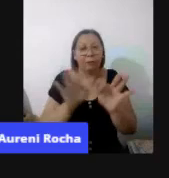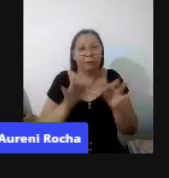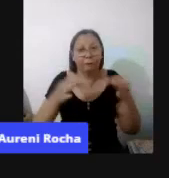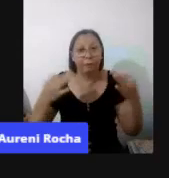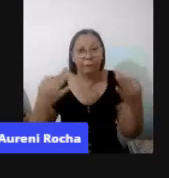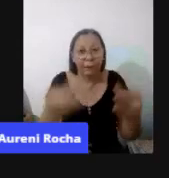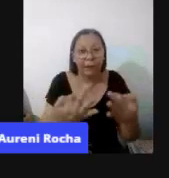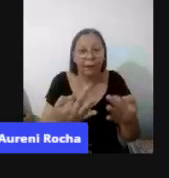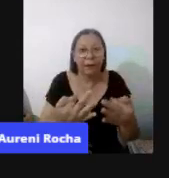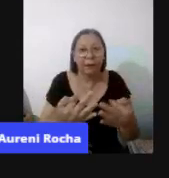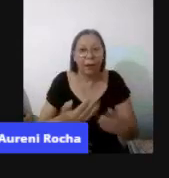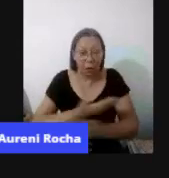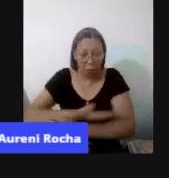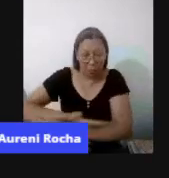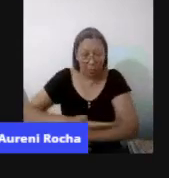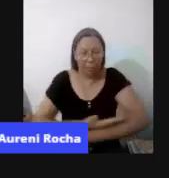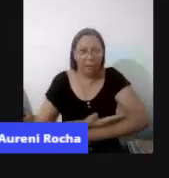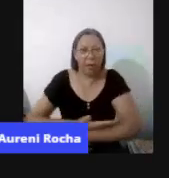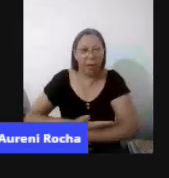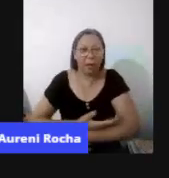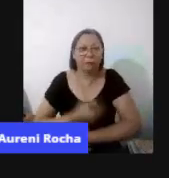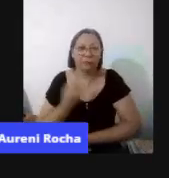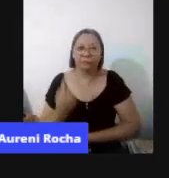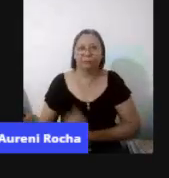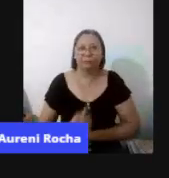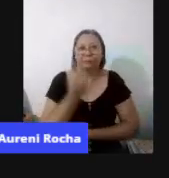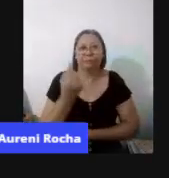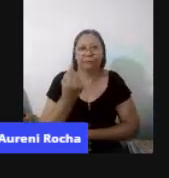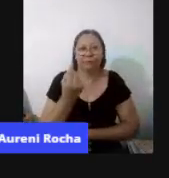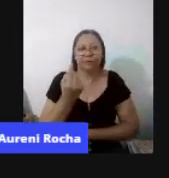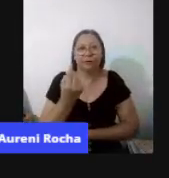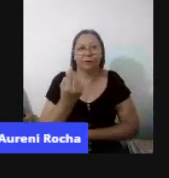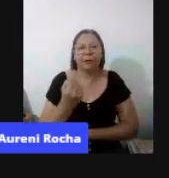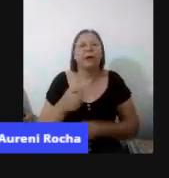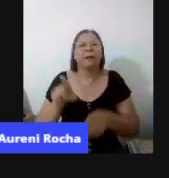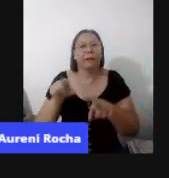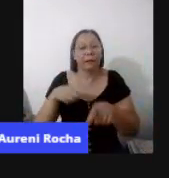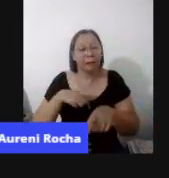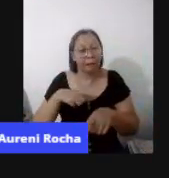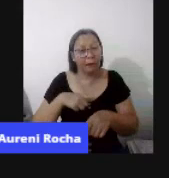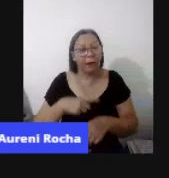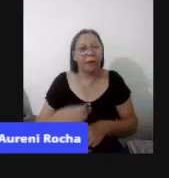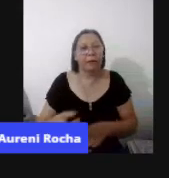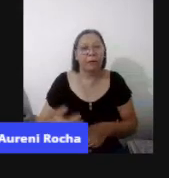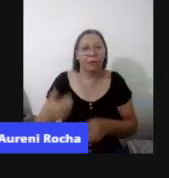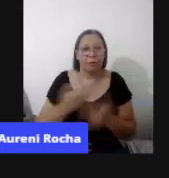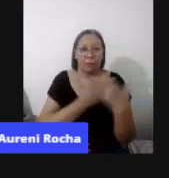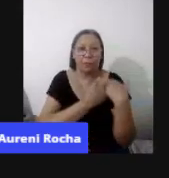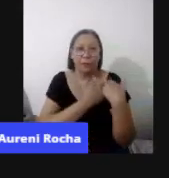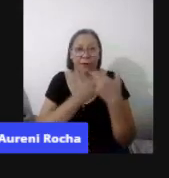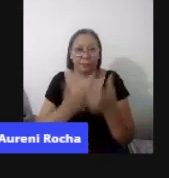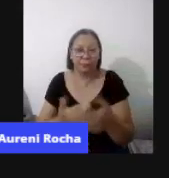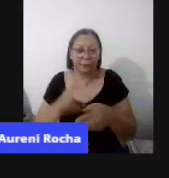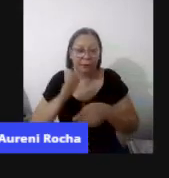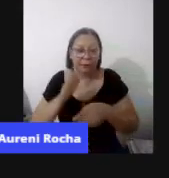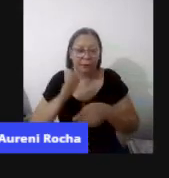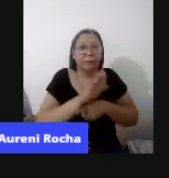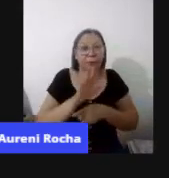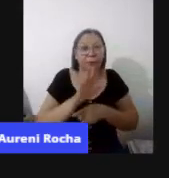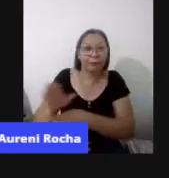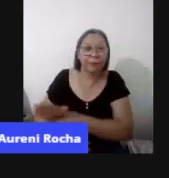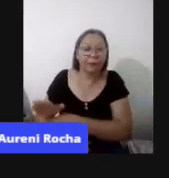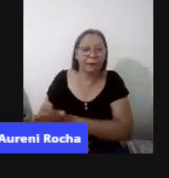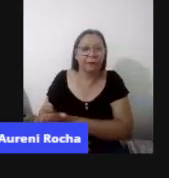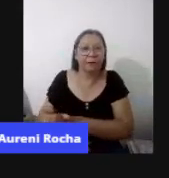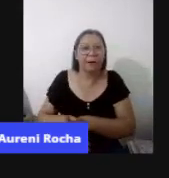dele uma família, um adulto que está responsável pelo seu cuidado, ou até mesmo, não é nem um adulto, às vezes uma criança